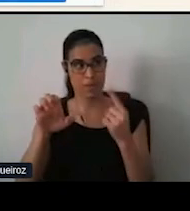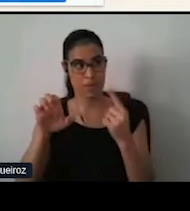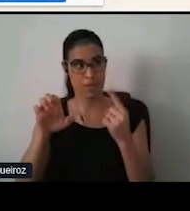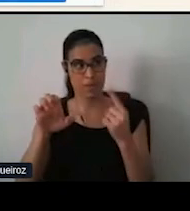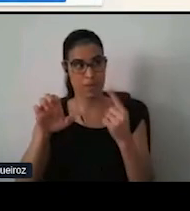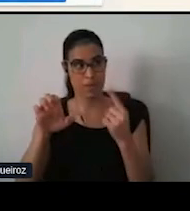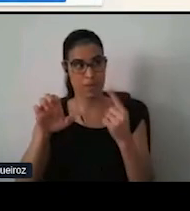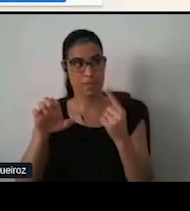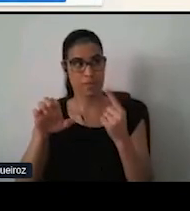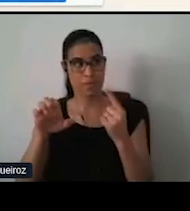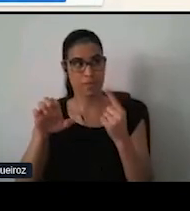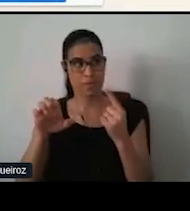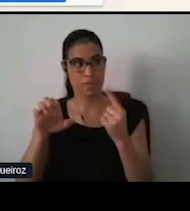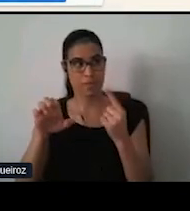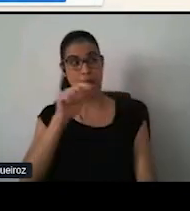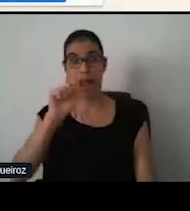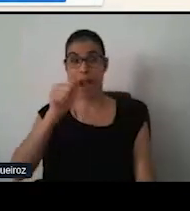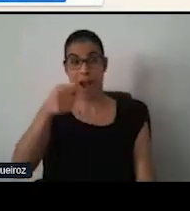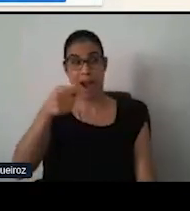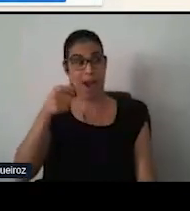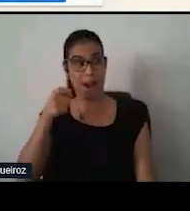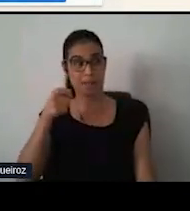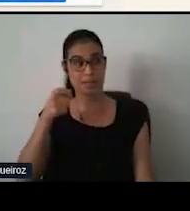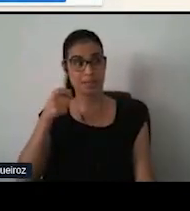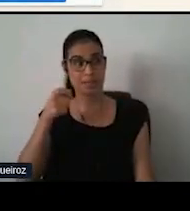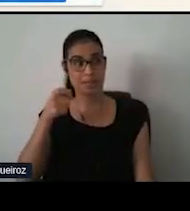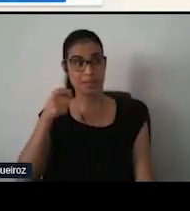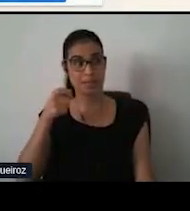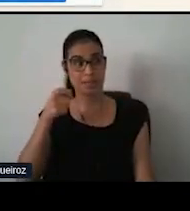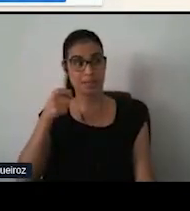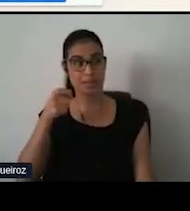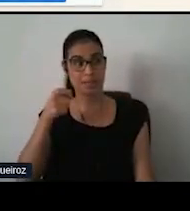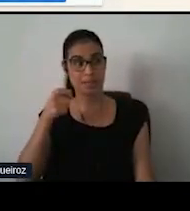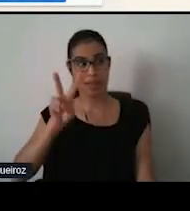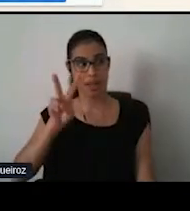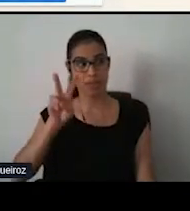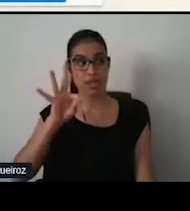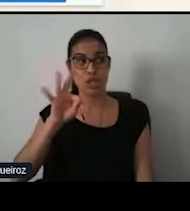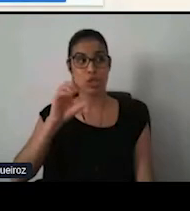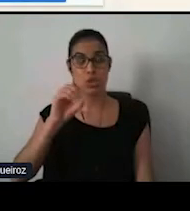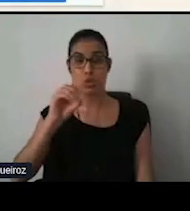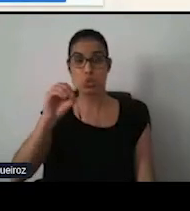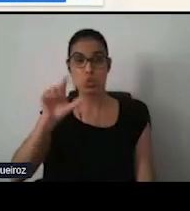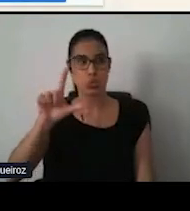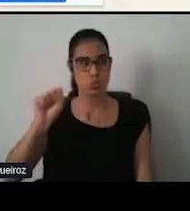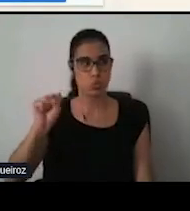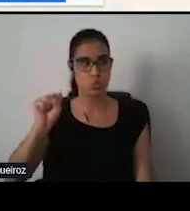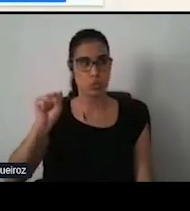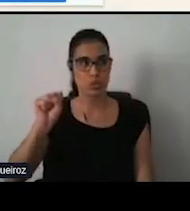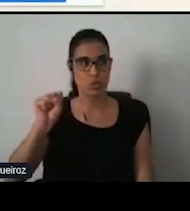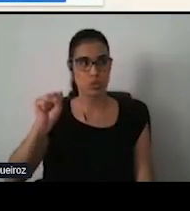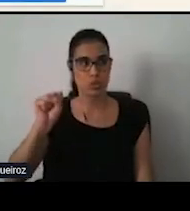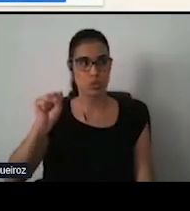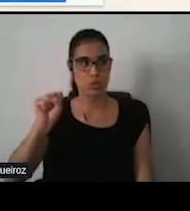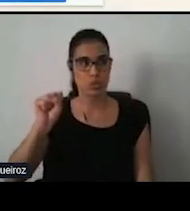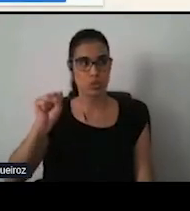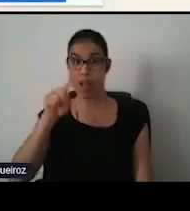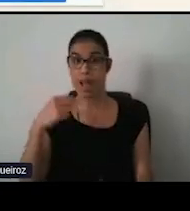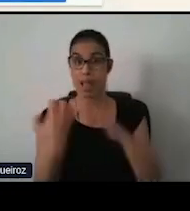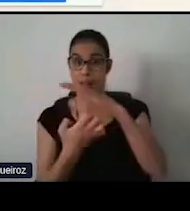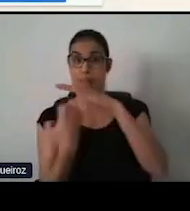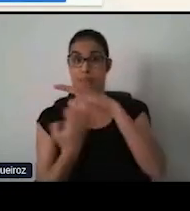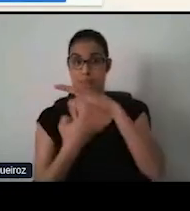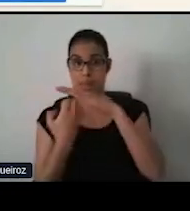AXR DevTools, essa empresa, né, é a Deck Systems. Eles são uma